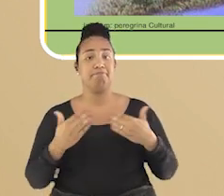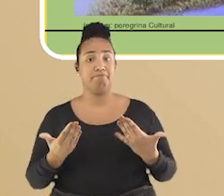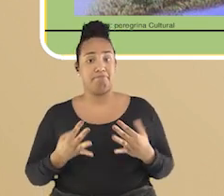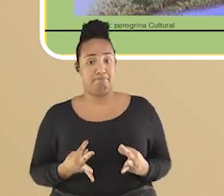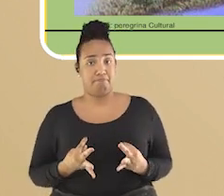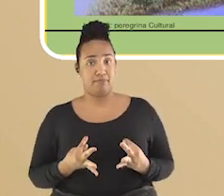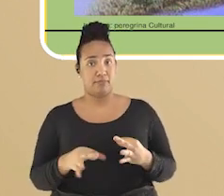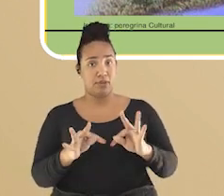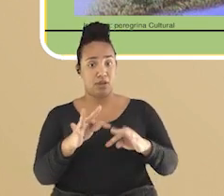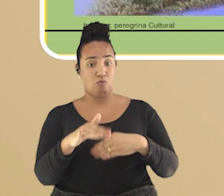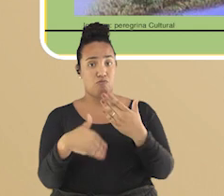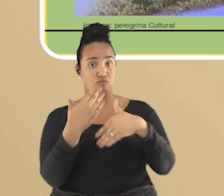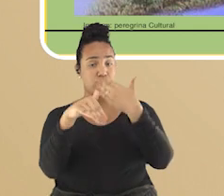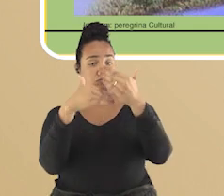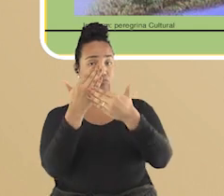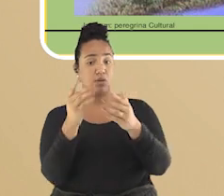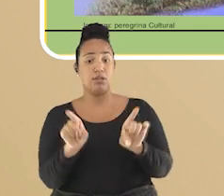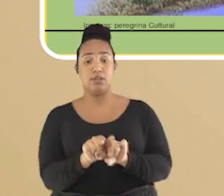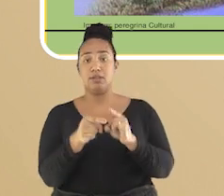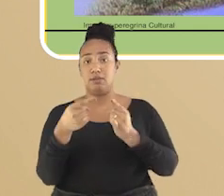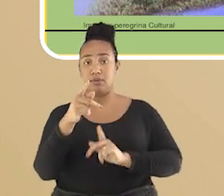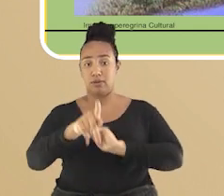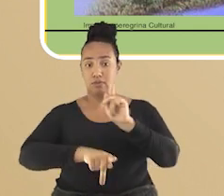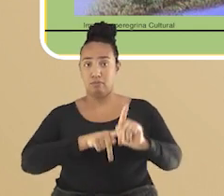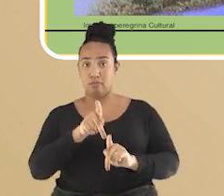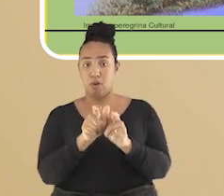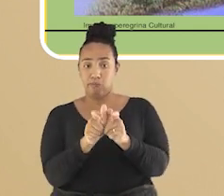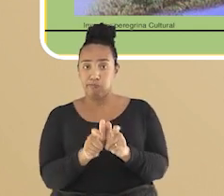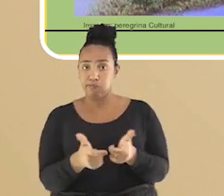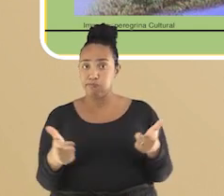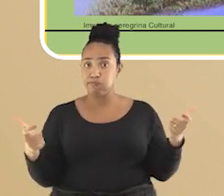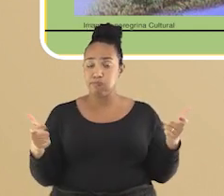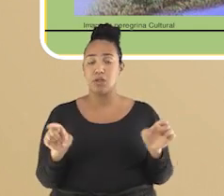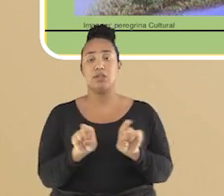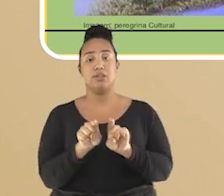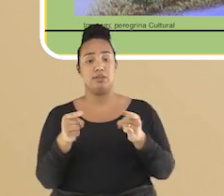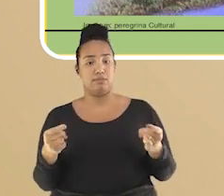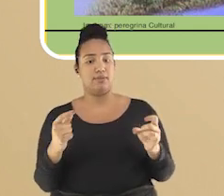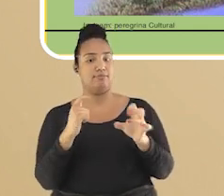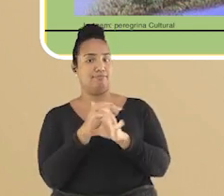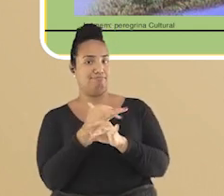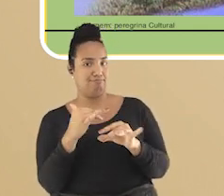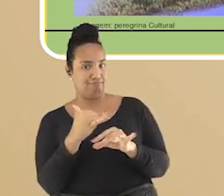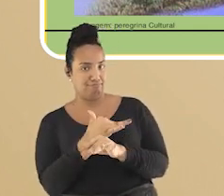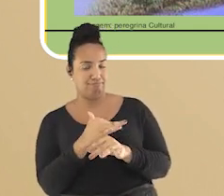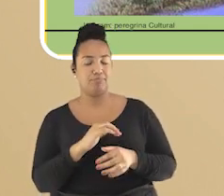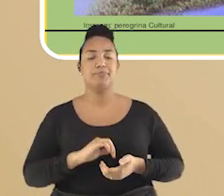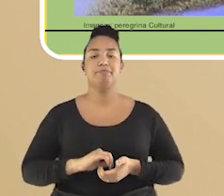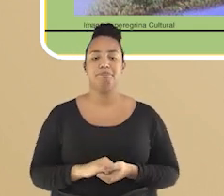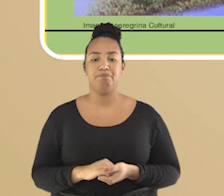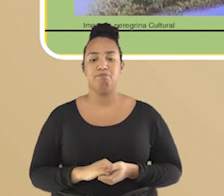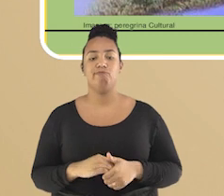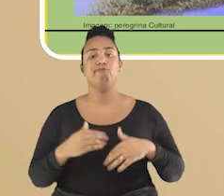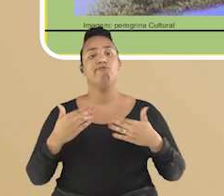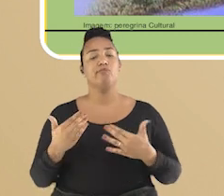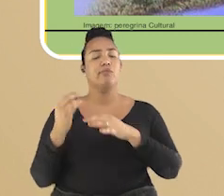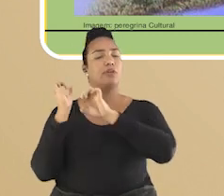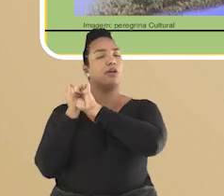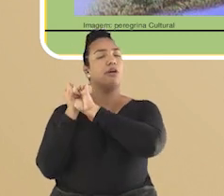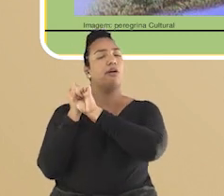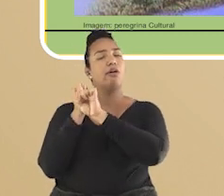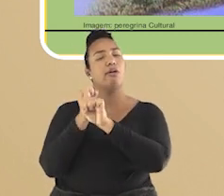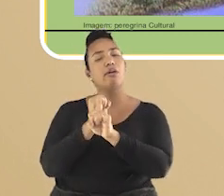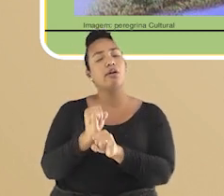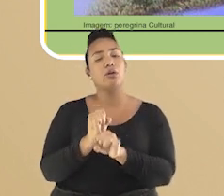das tecnologias e do crescimento da população e das cidades. Há centenas de anos, o